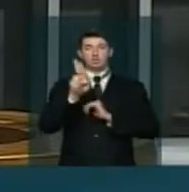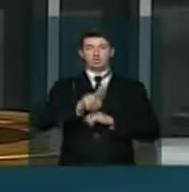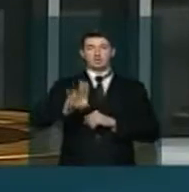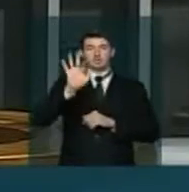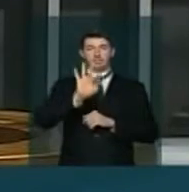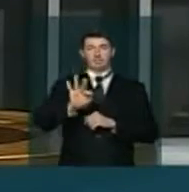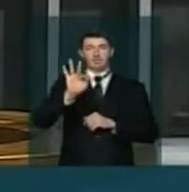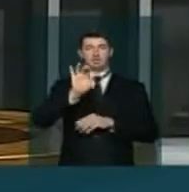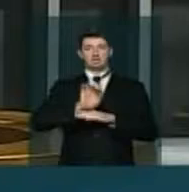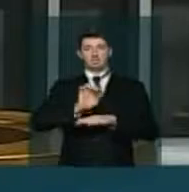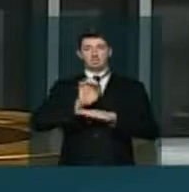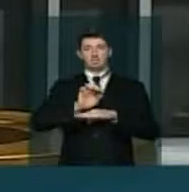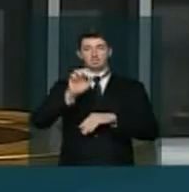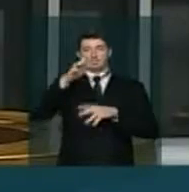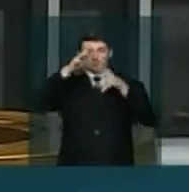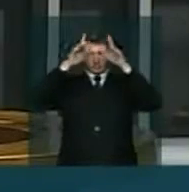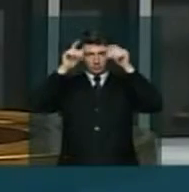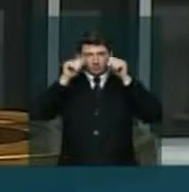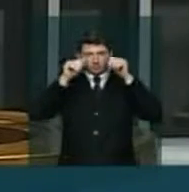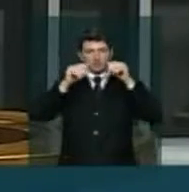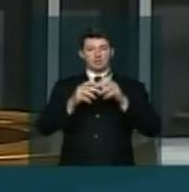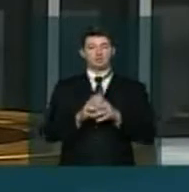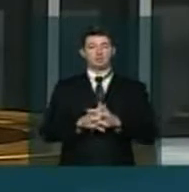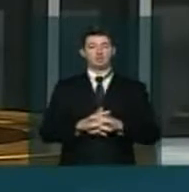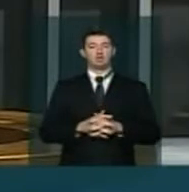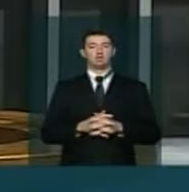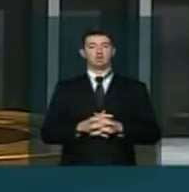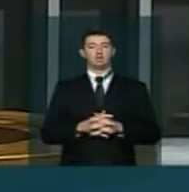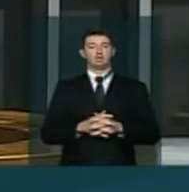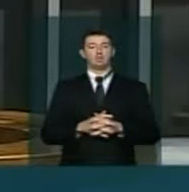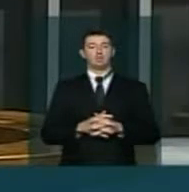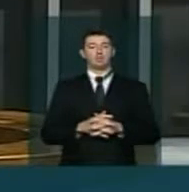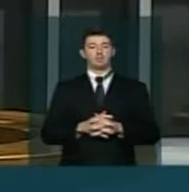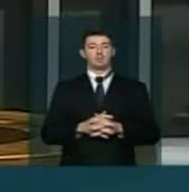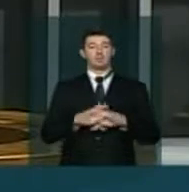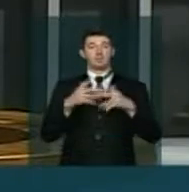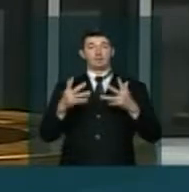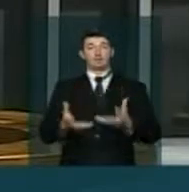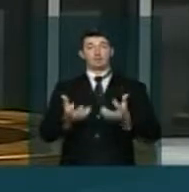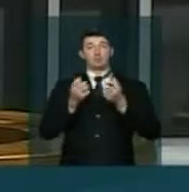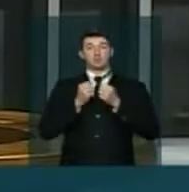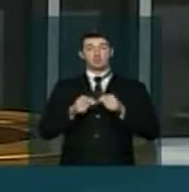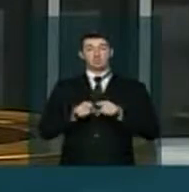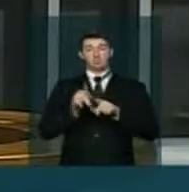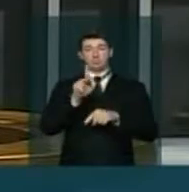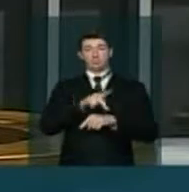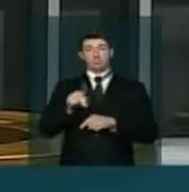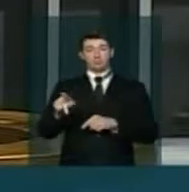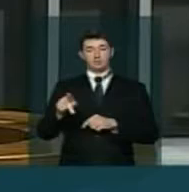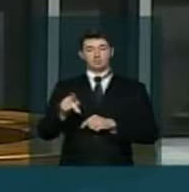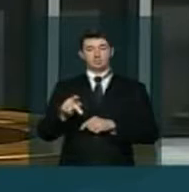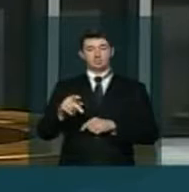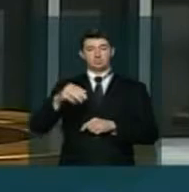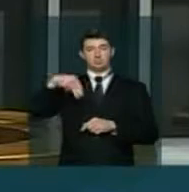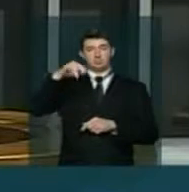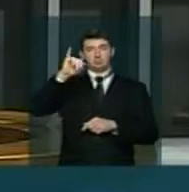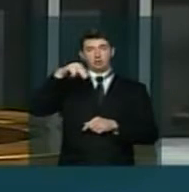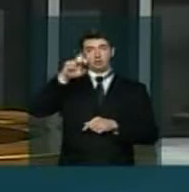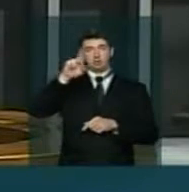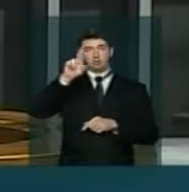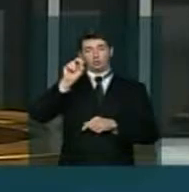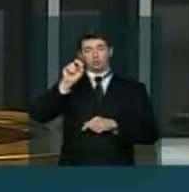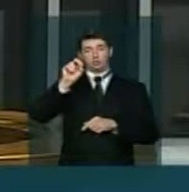Universidade Federal do Estado do Acre, a nossa UFAC. Foi, então, empossado hoje o professor Minoro